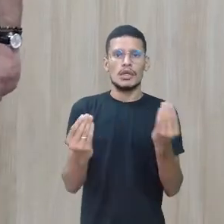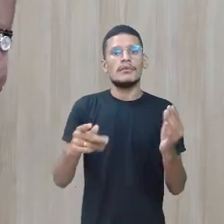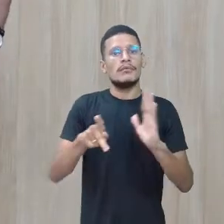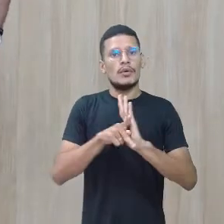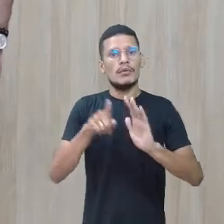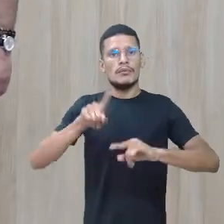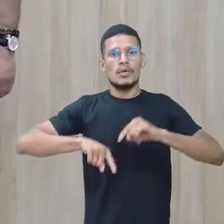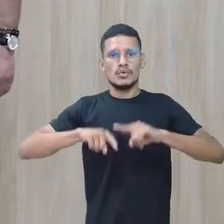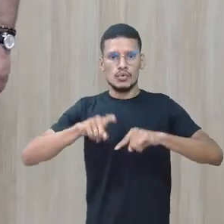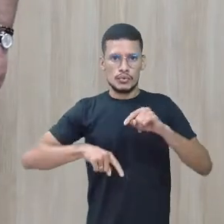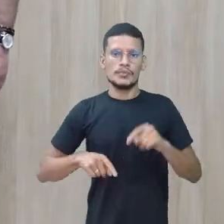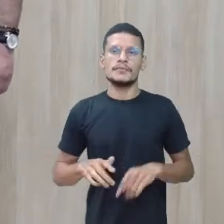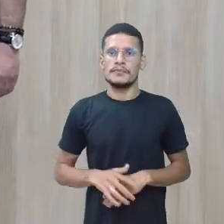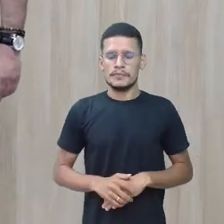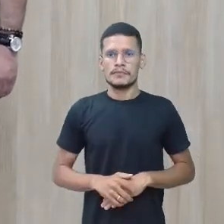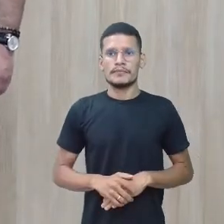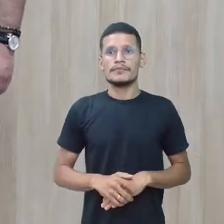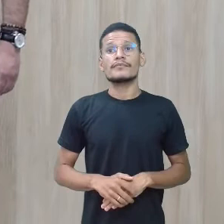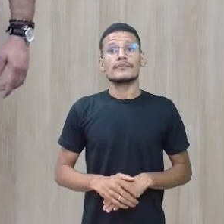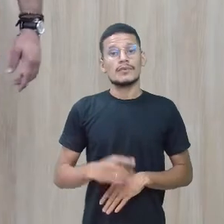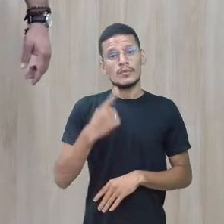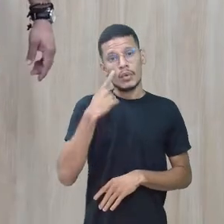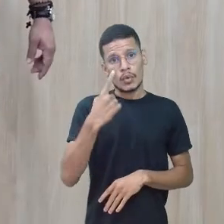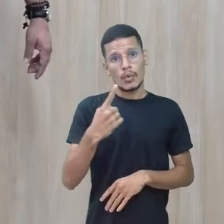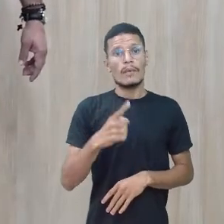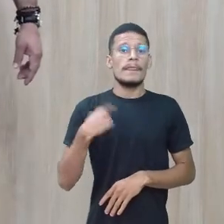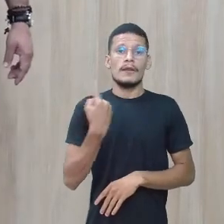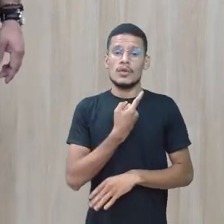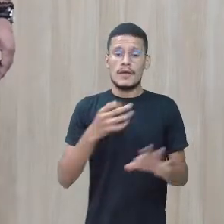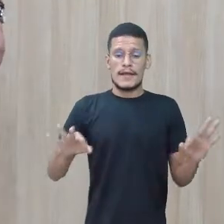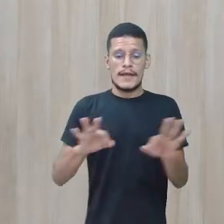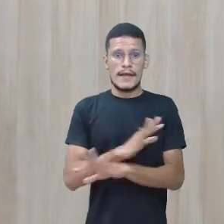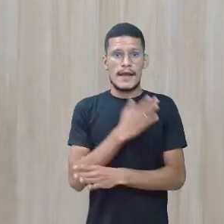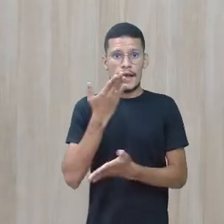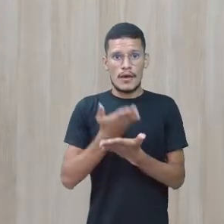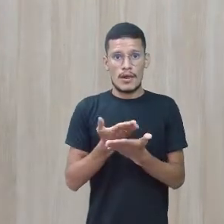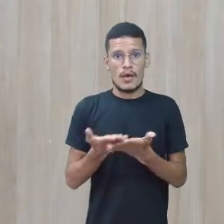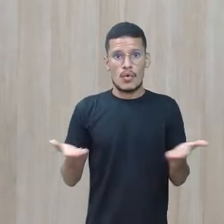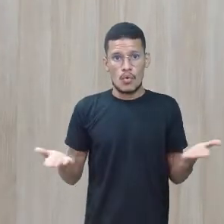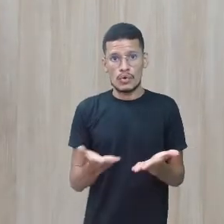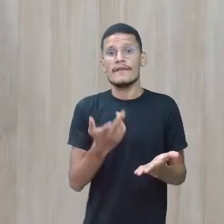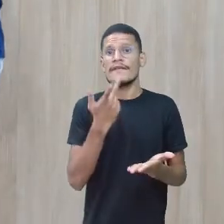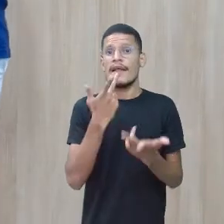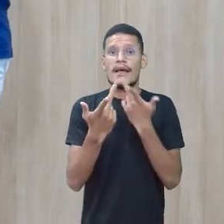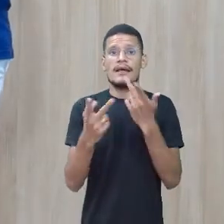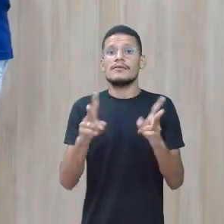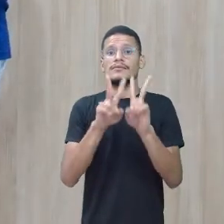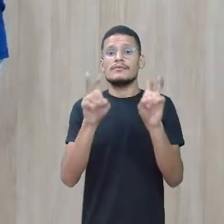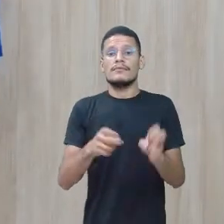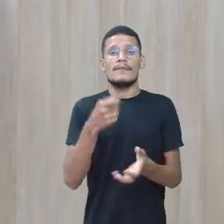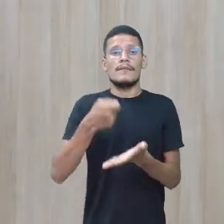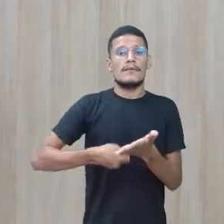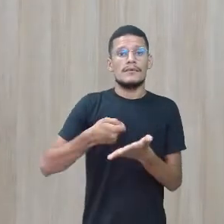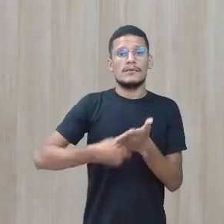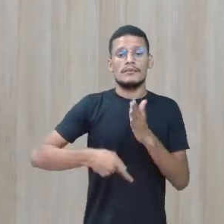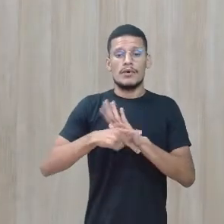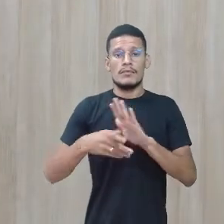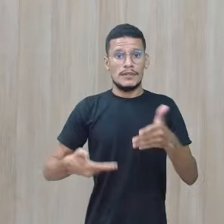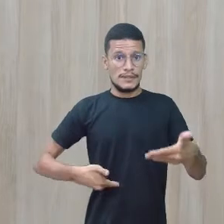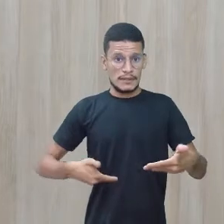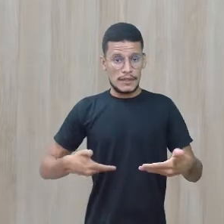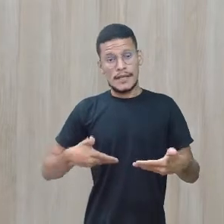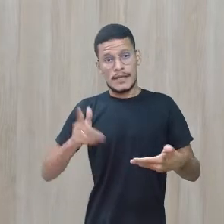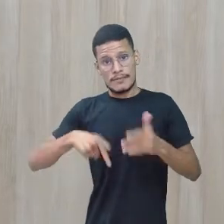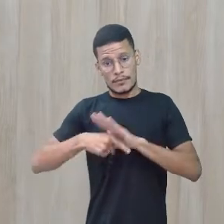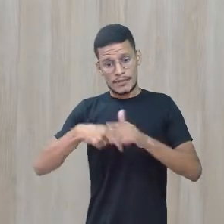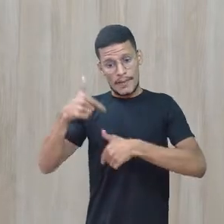aí por produtos, né? Então, vejam, para a gente finalizar a nossa aula, vamos falar aqui dessas obrigações, né, que os servos pagavam.